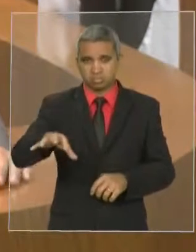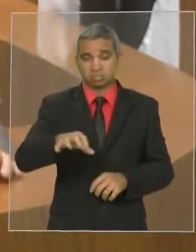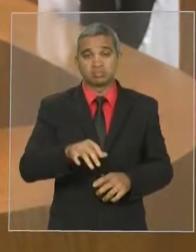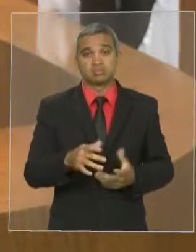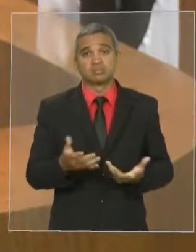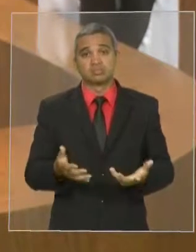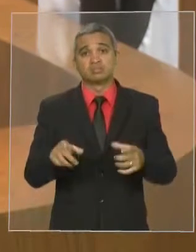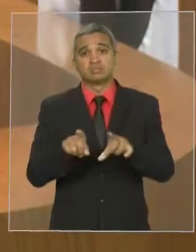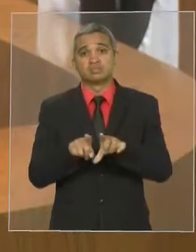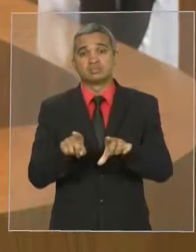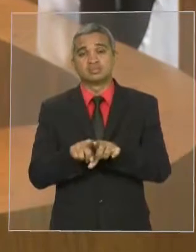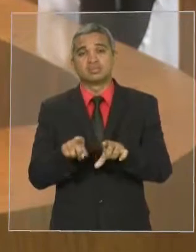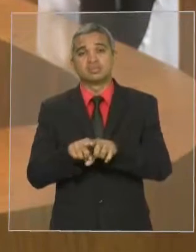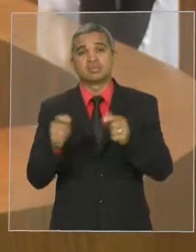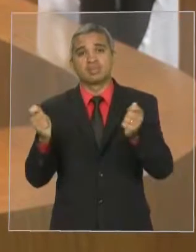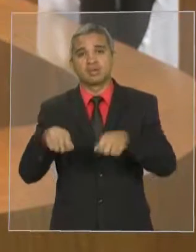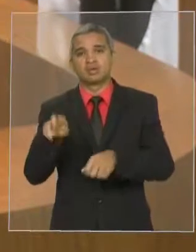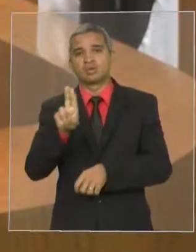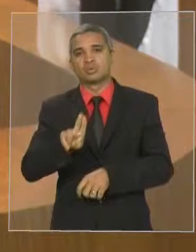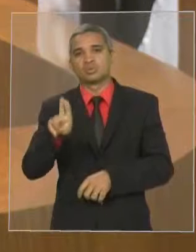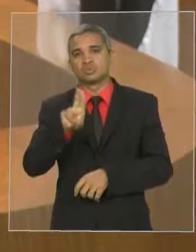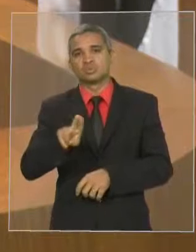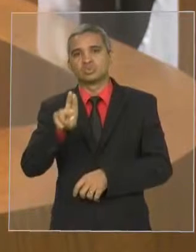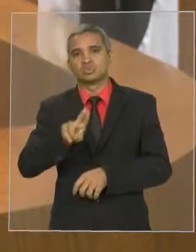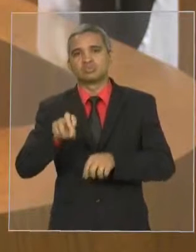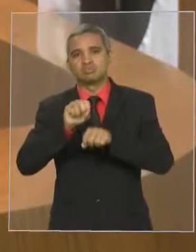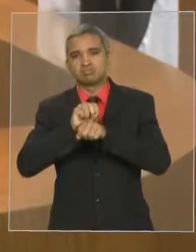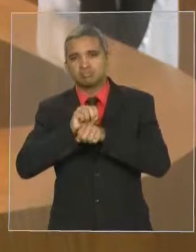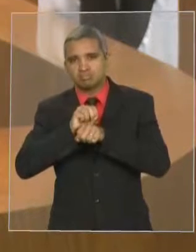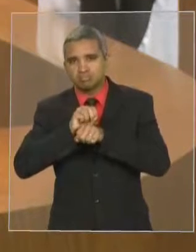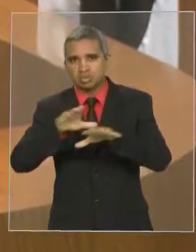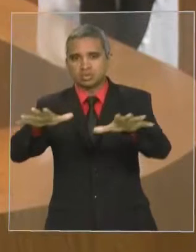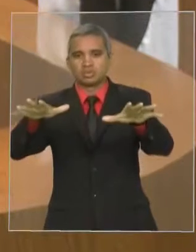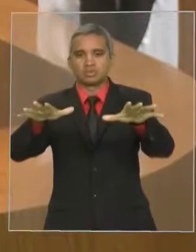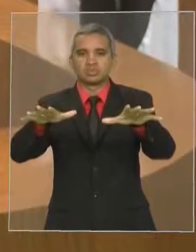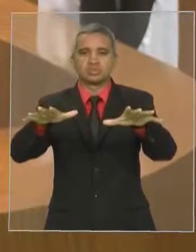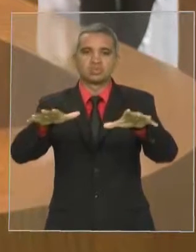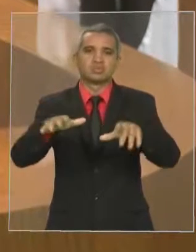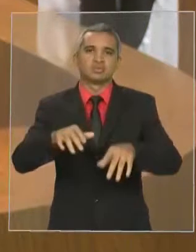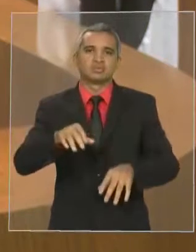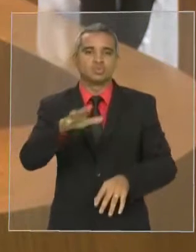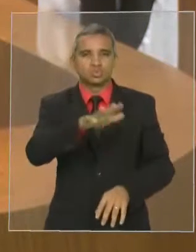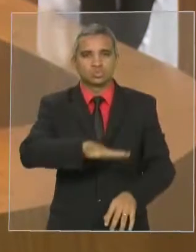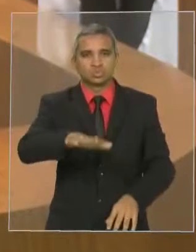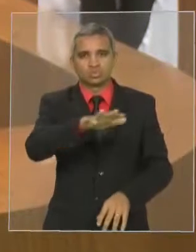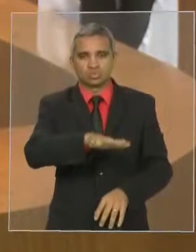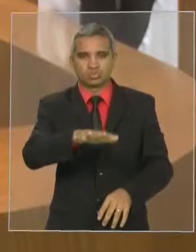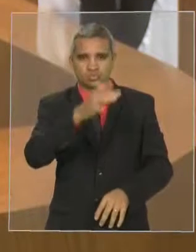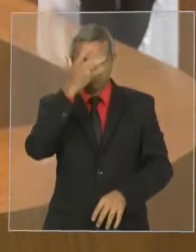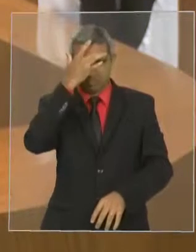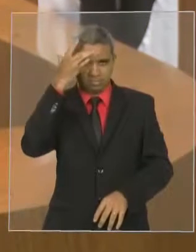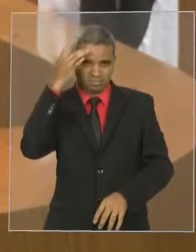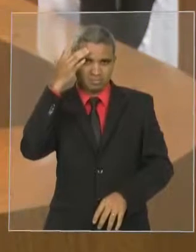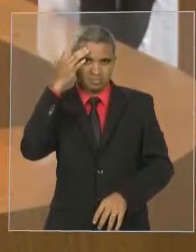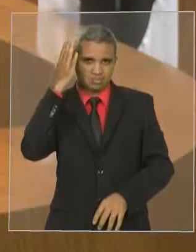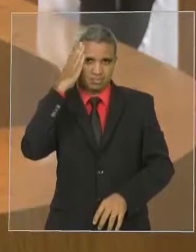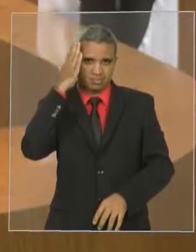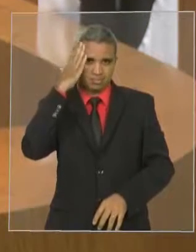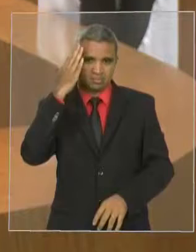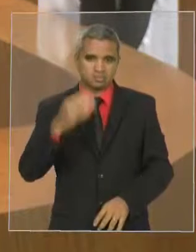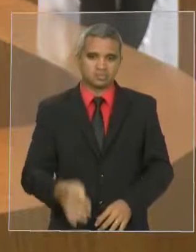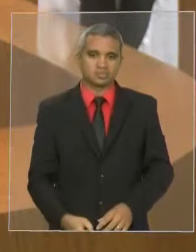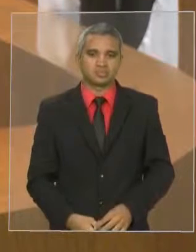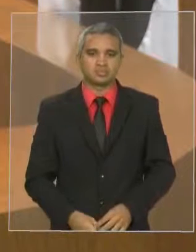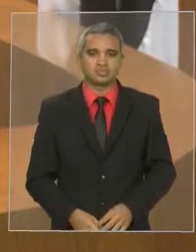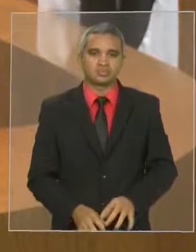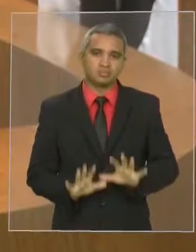de divulgação para que se chegue as informações até a população de Afonso Cunha. É